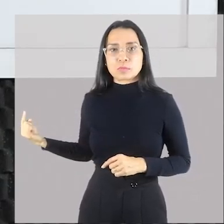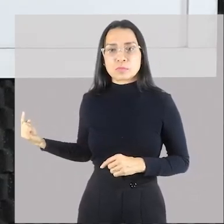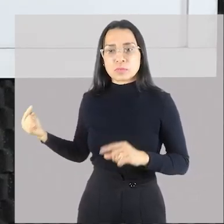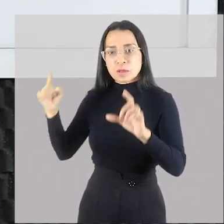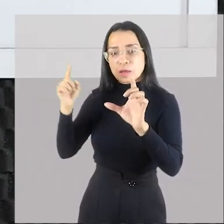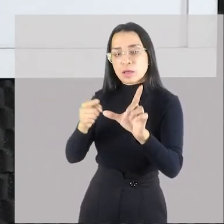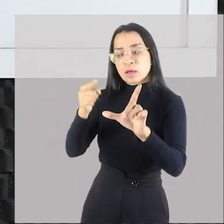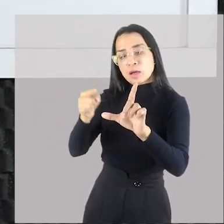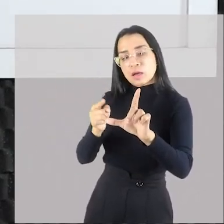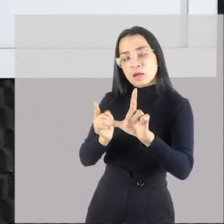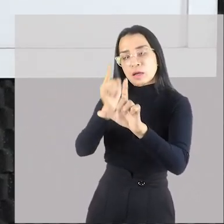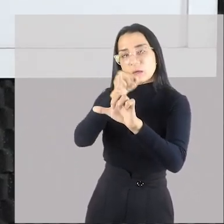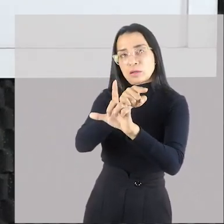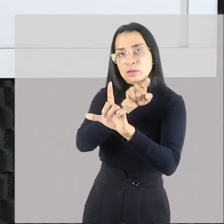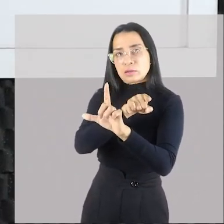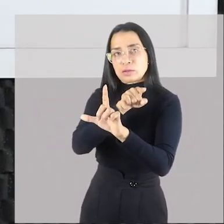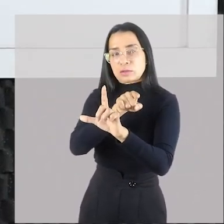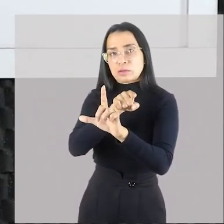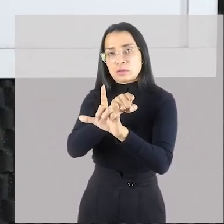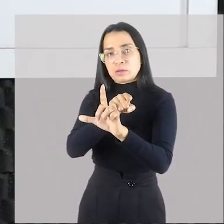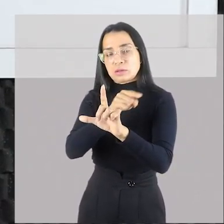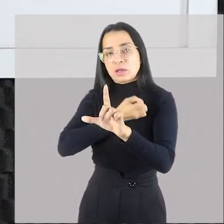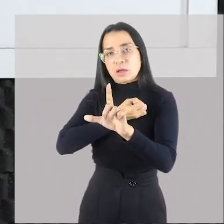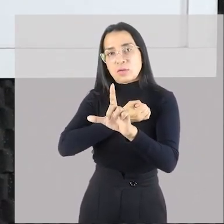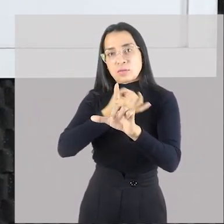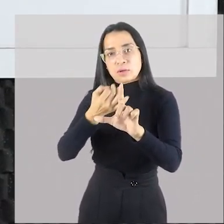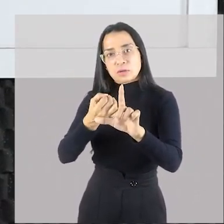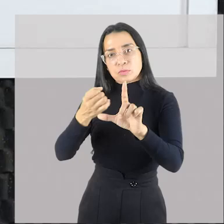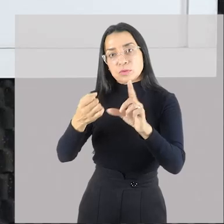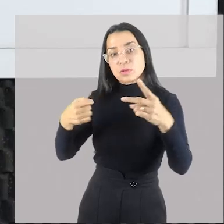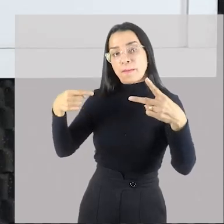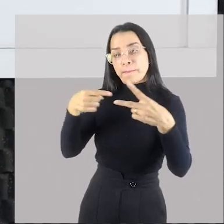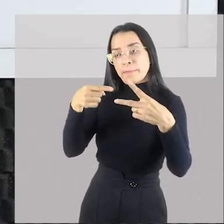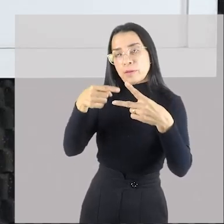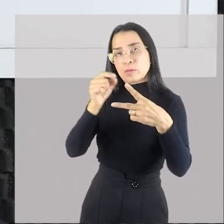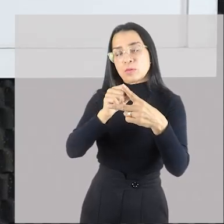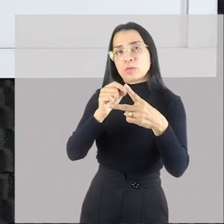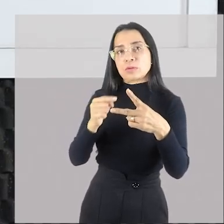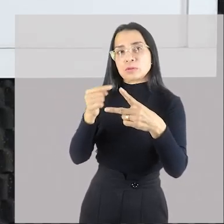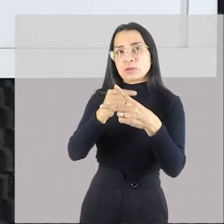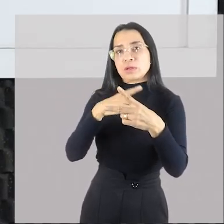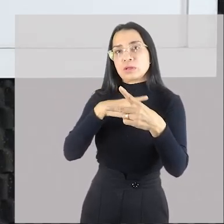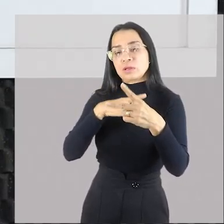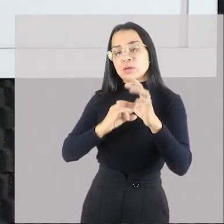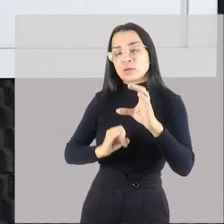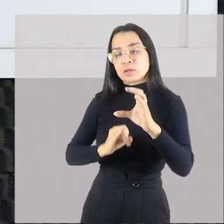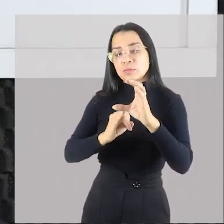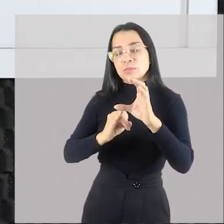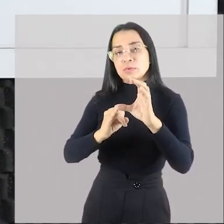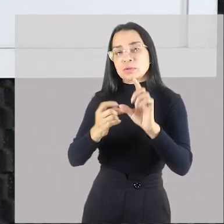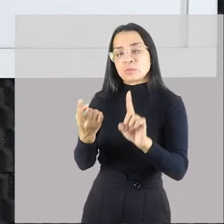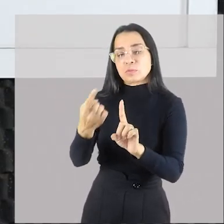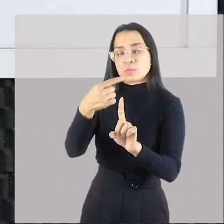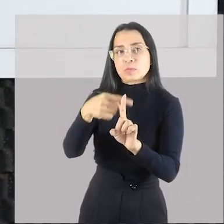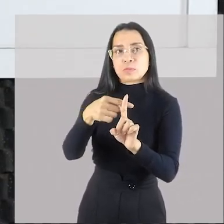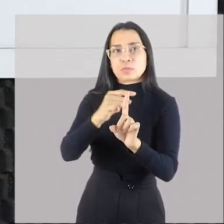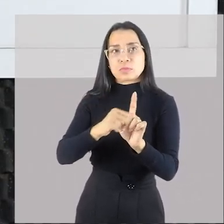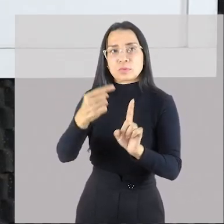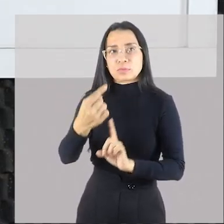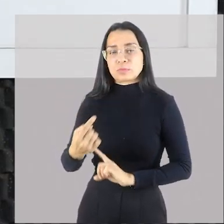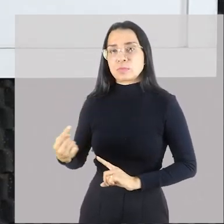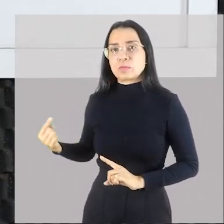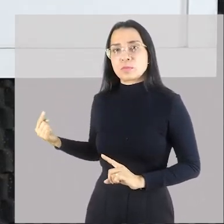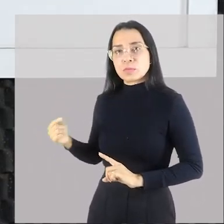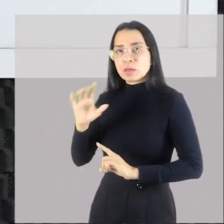esquerda do zero da função, valores menores do que ele, todos têm imagens positivas. Então